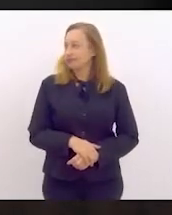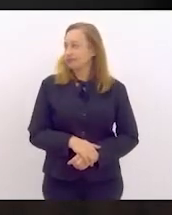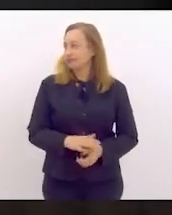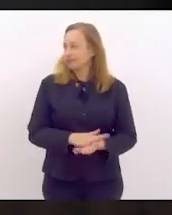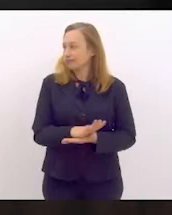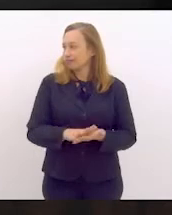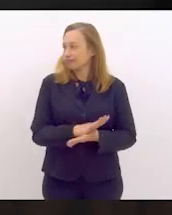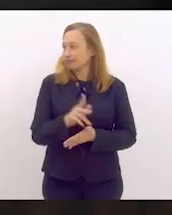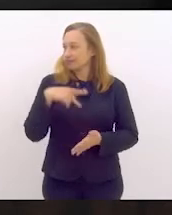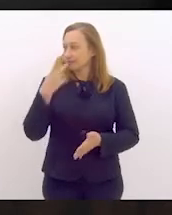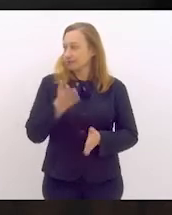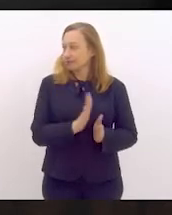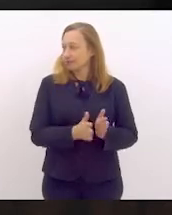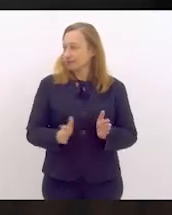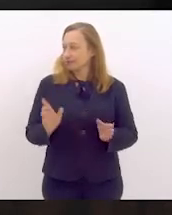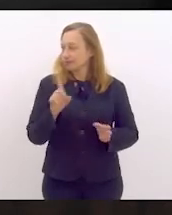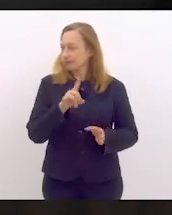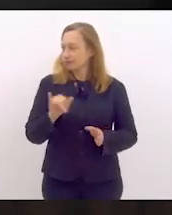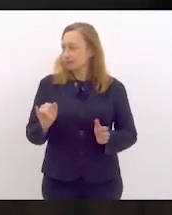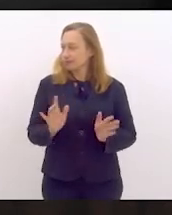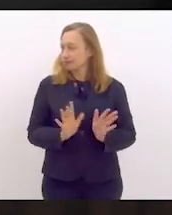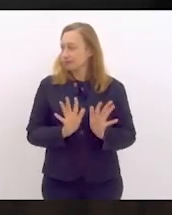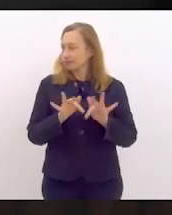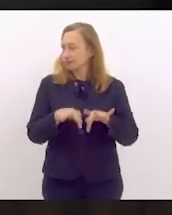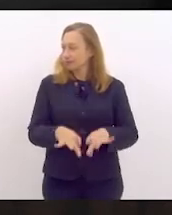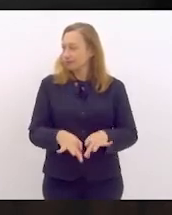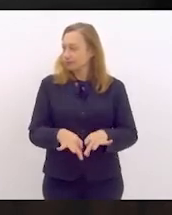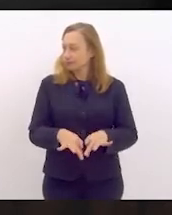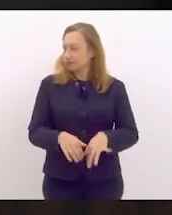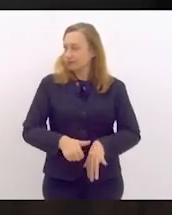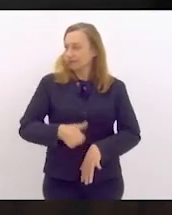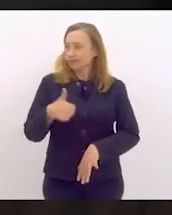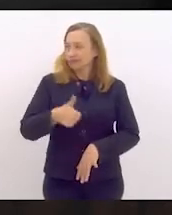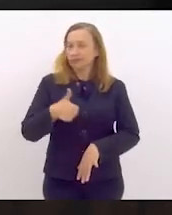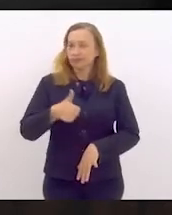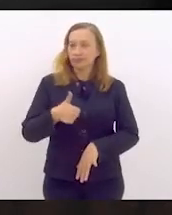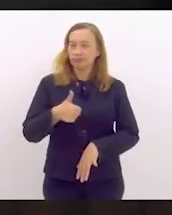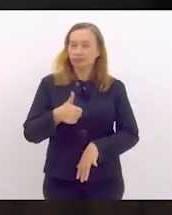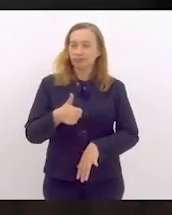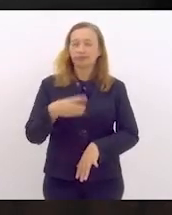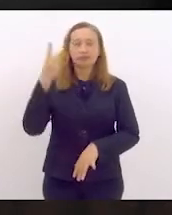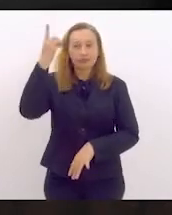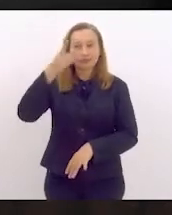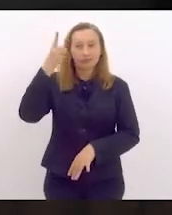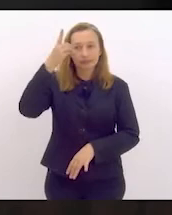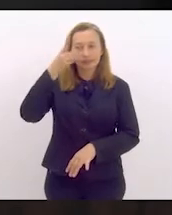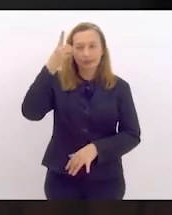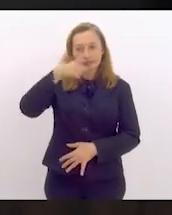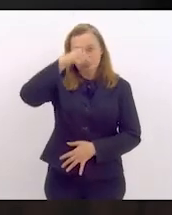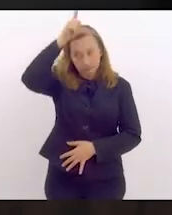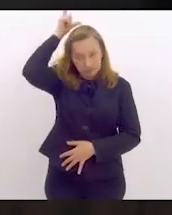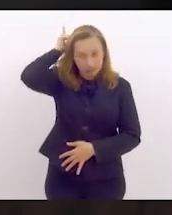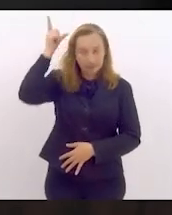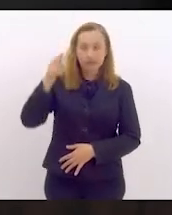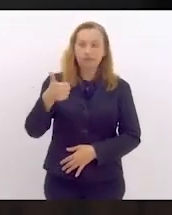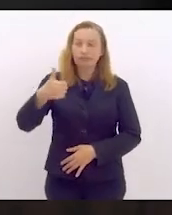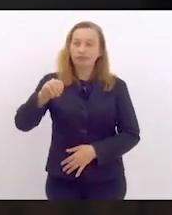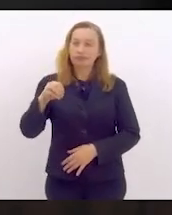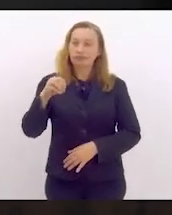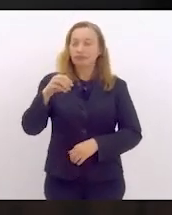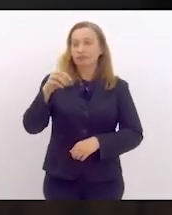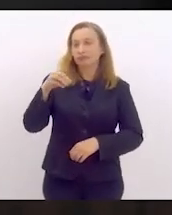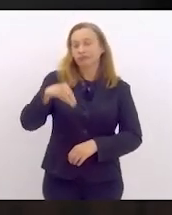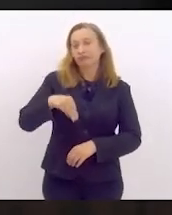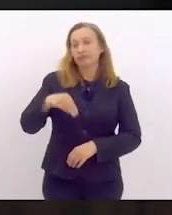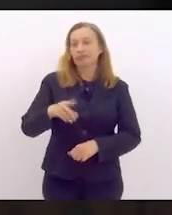Nada mais havendo a tratar, passa seu expediente final. Primeiro orador inscrito é o nobre deputado Luiz Paulo. Vossa Excelência dispõe de 10 minutos